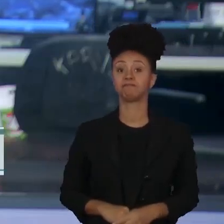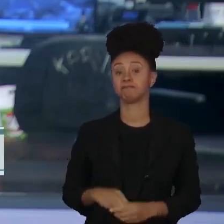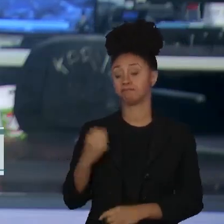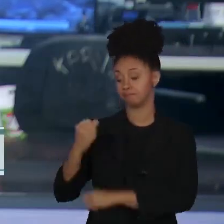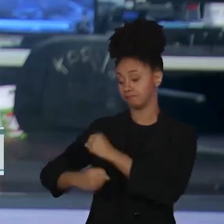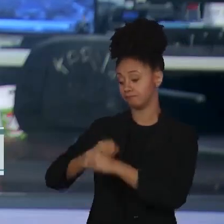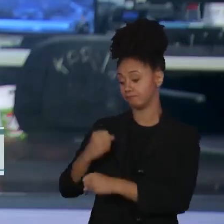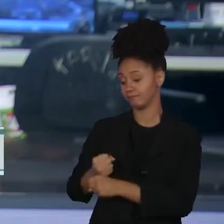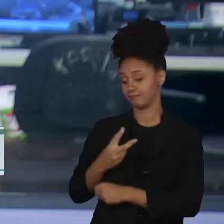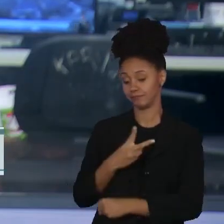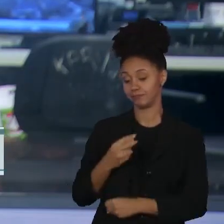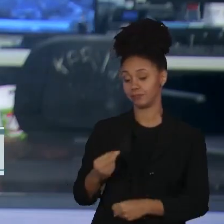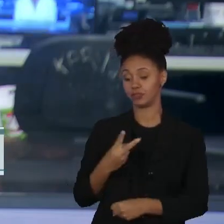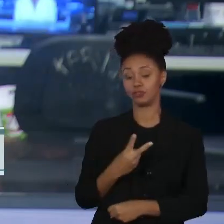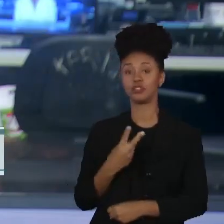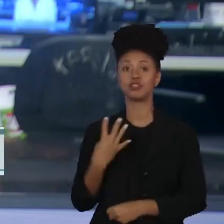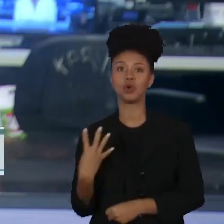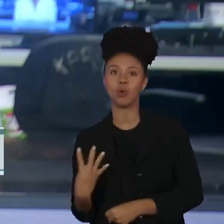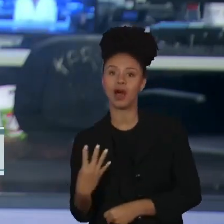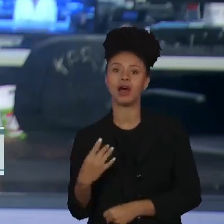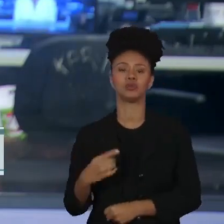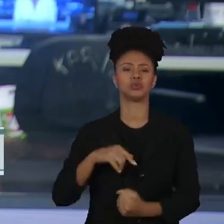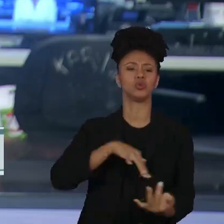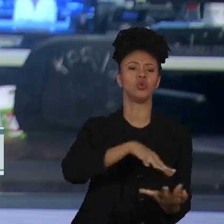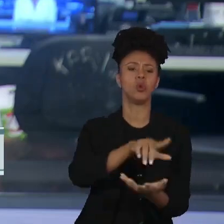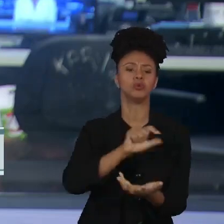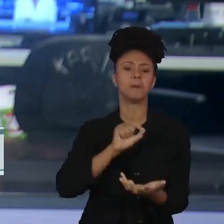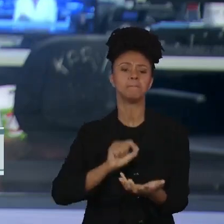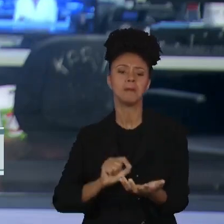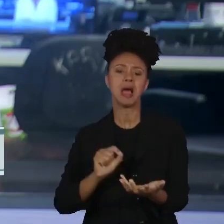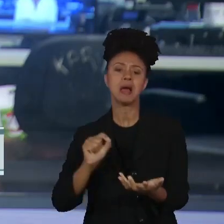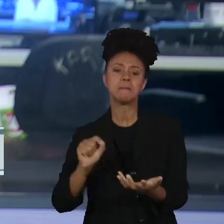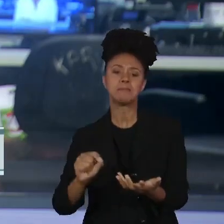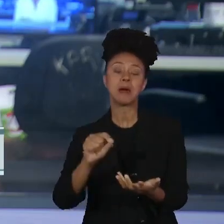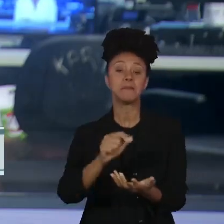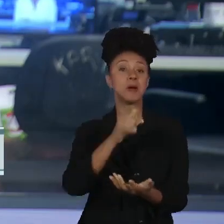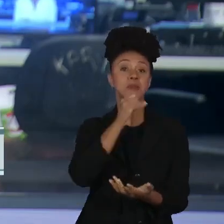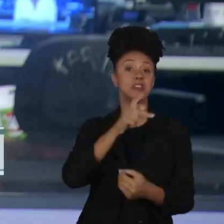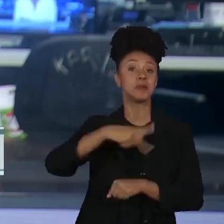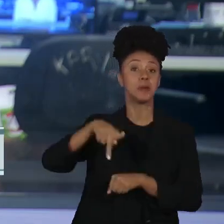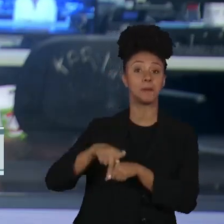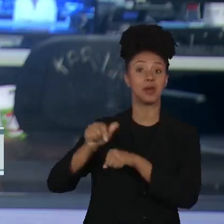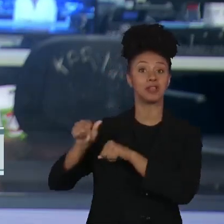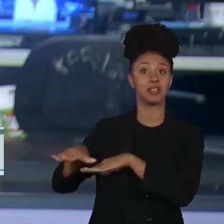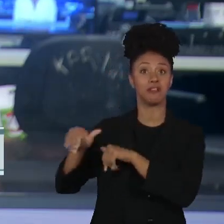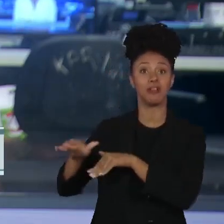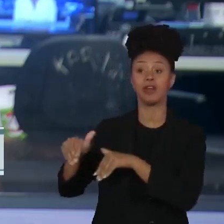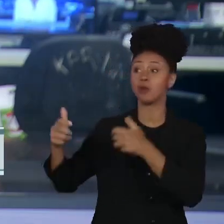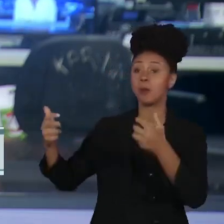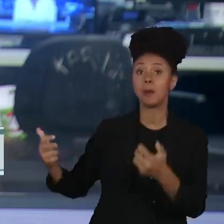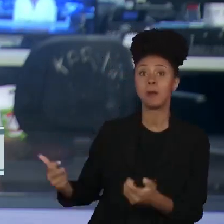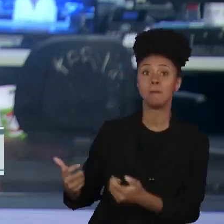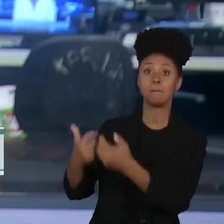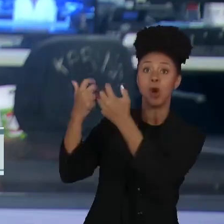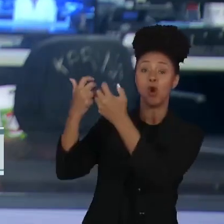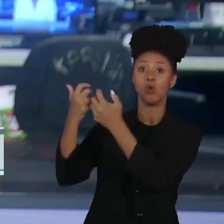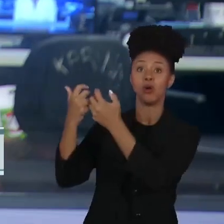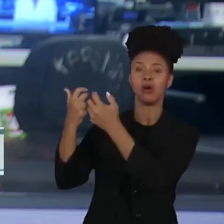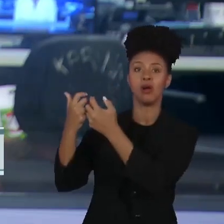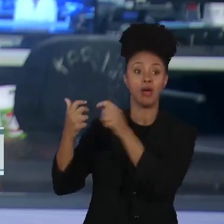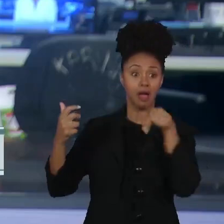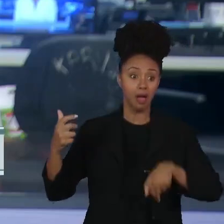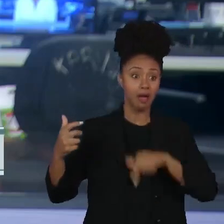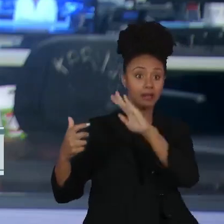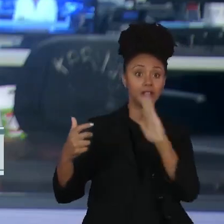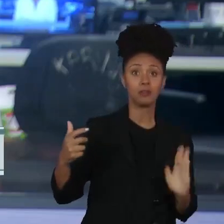2024 foi chegando aos poucos ao redor do planeta. O Havaí, por exemplo, estava brindando quando aqui no Brasil muita gente